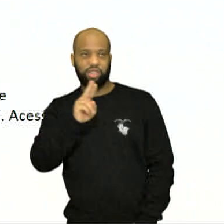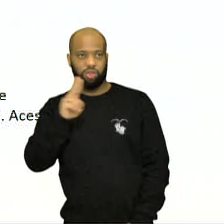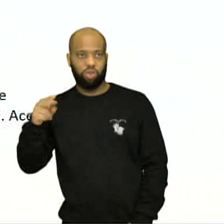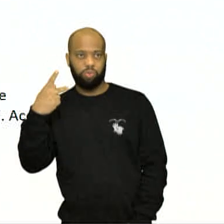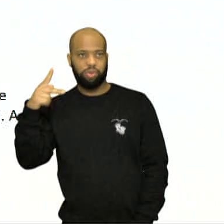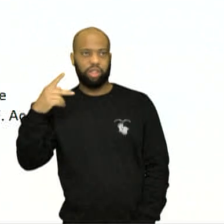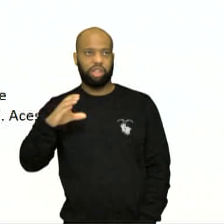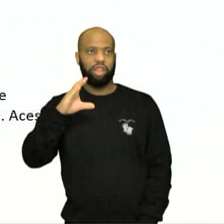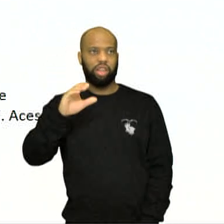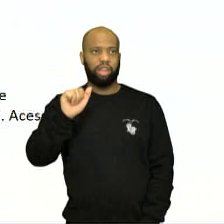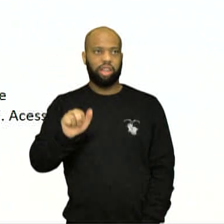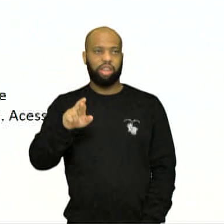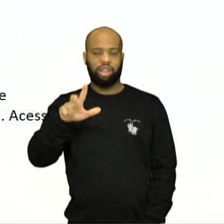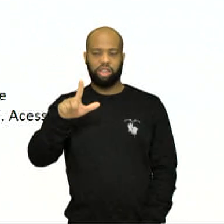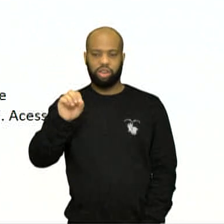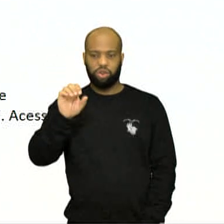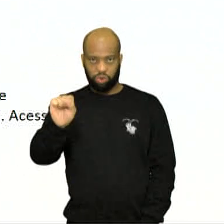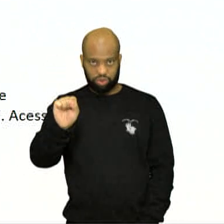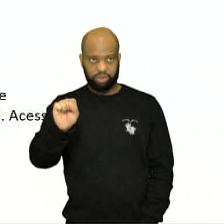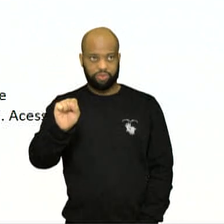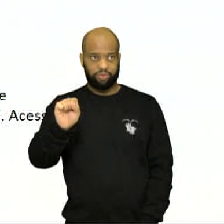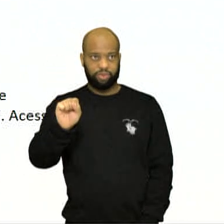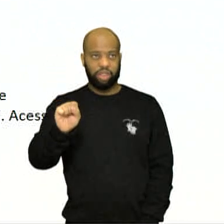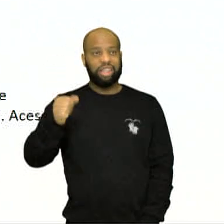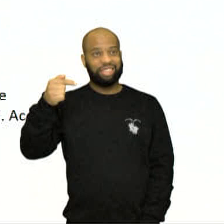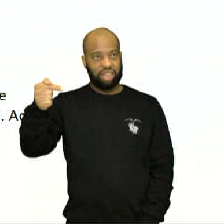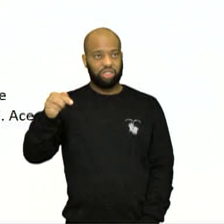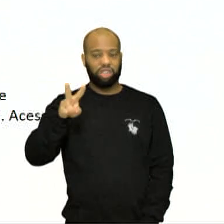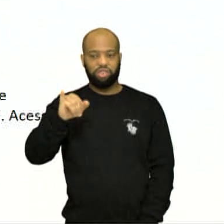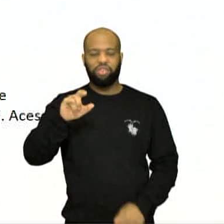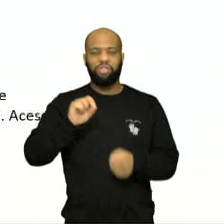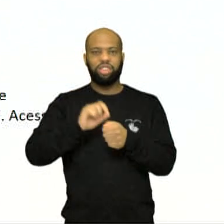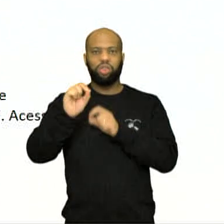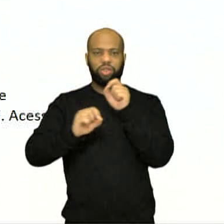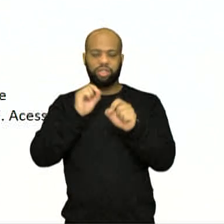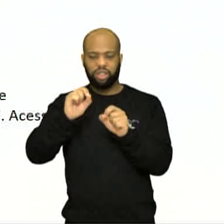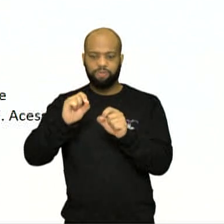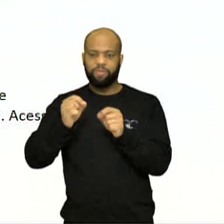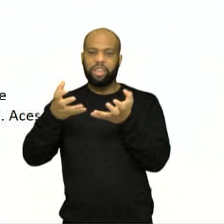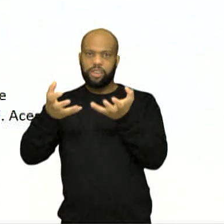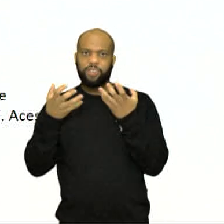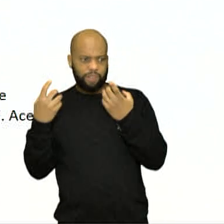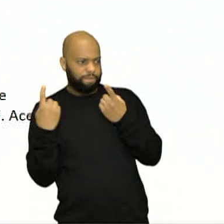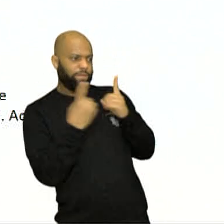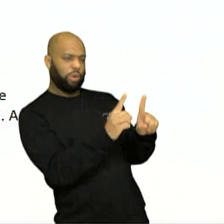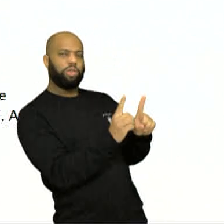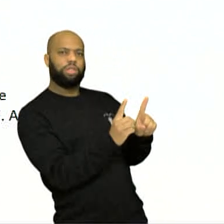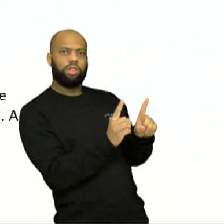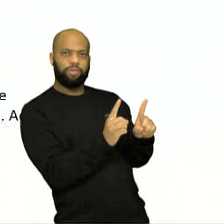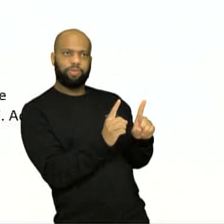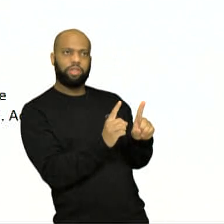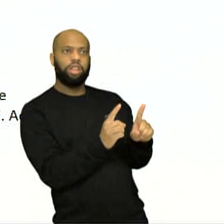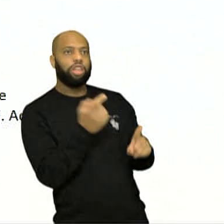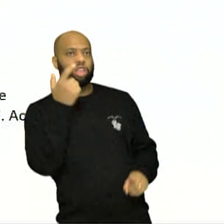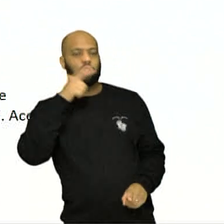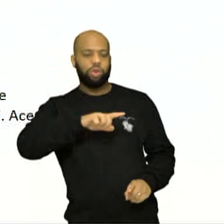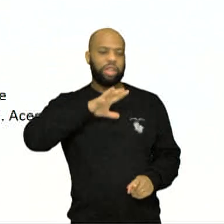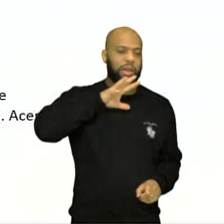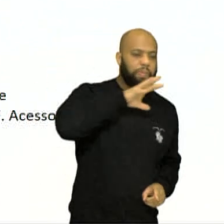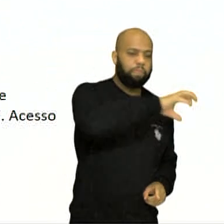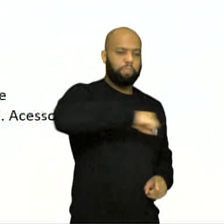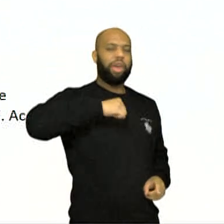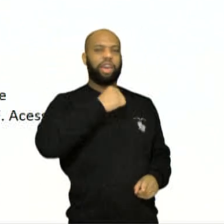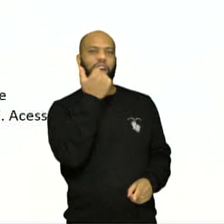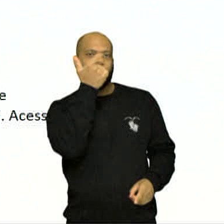reação. Ele vai liderar, então, uma reação contra os ingleses e ele vai conseguir recuperar Paris, né? Naquela